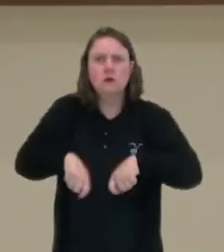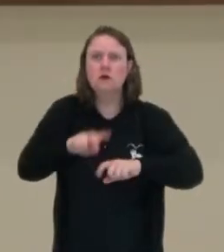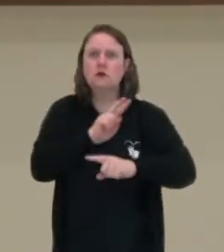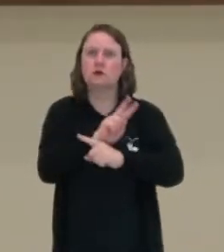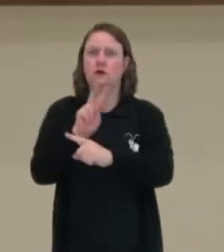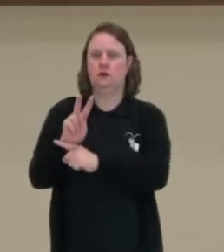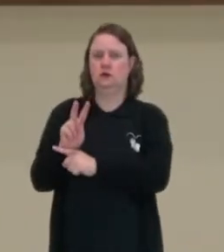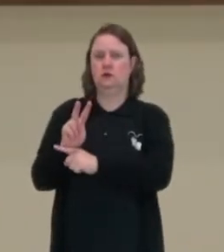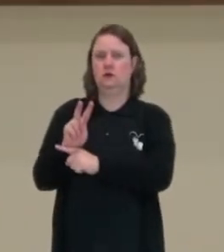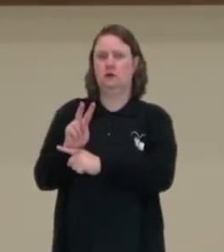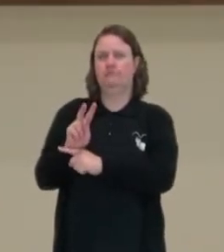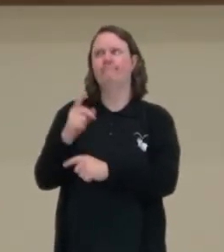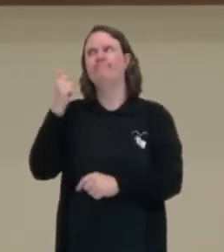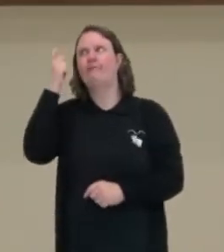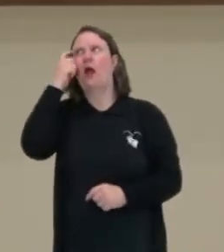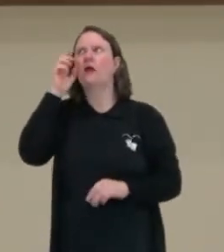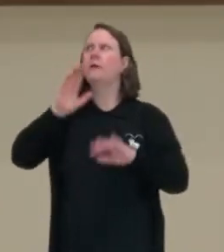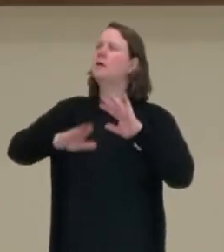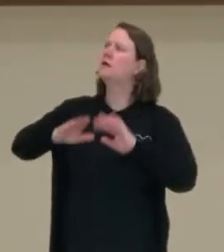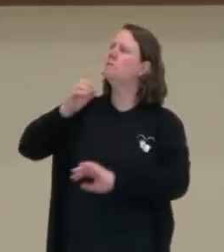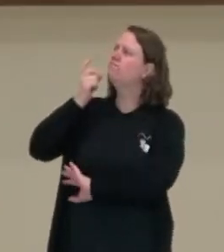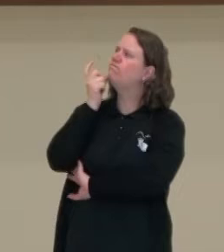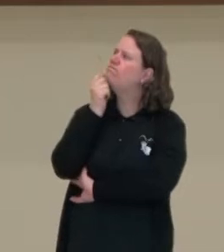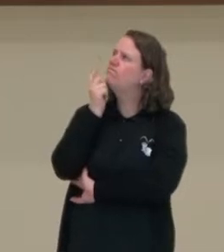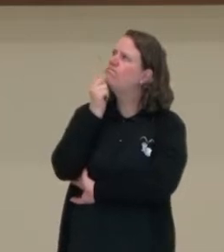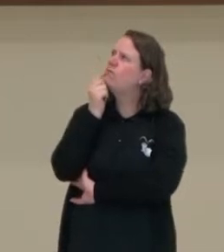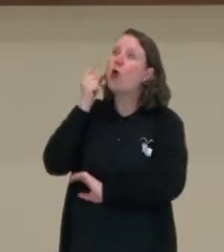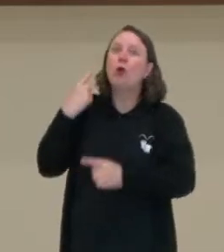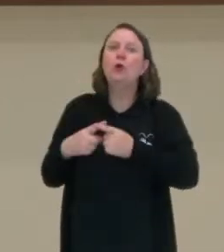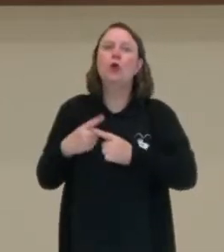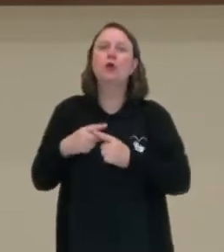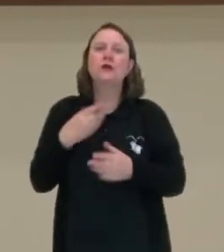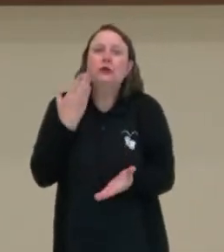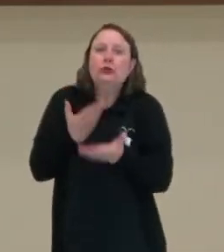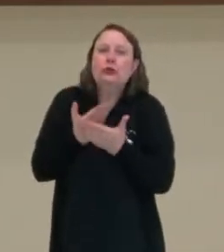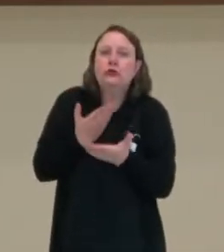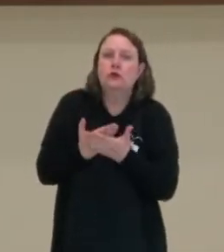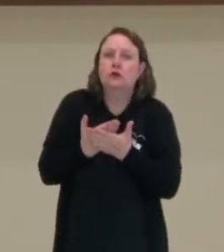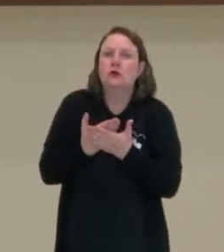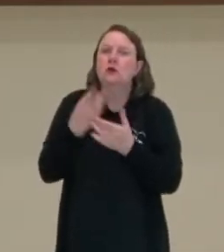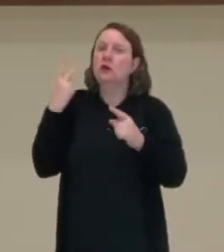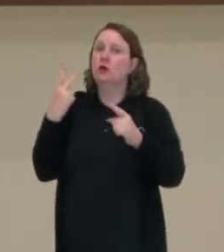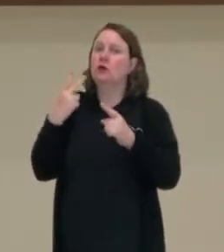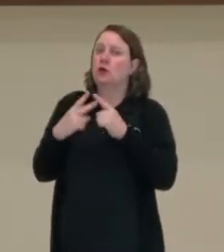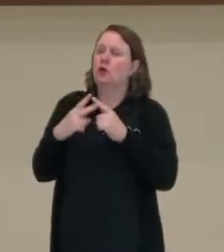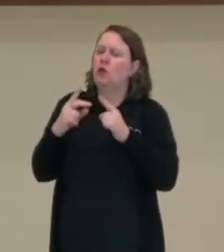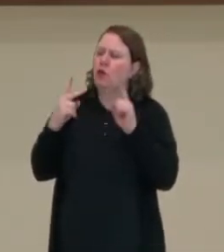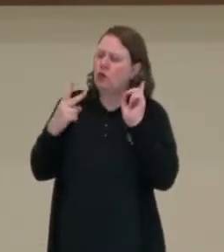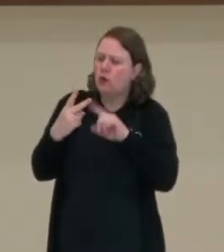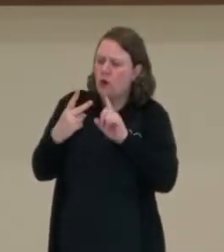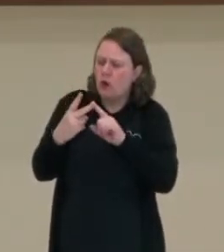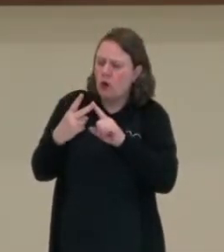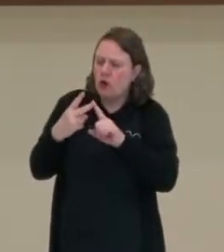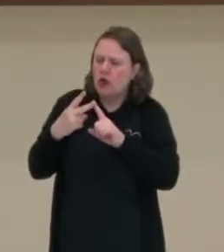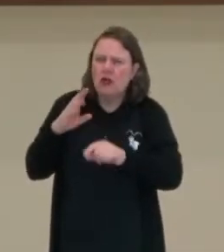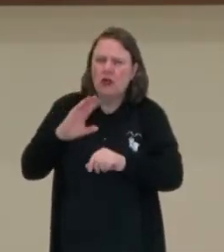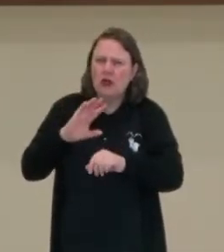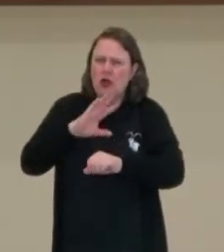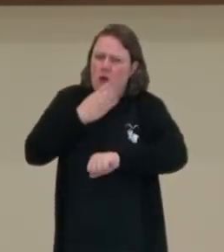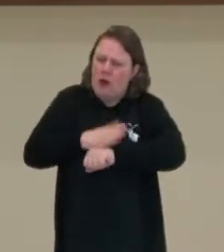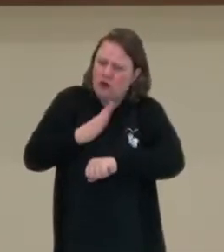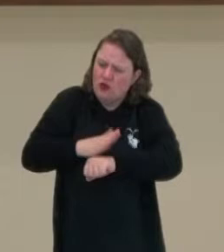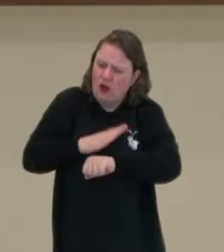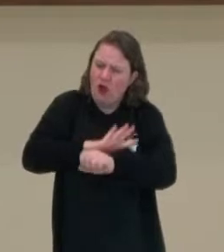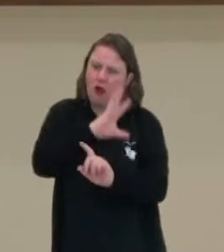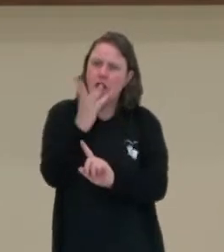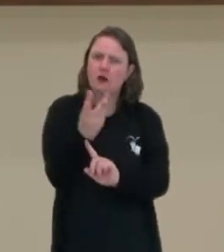por que nós estudamos arte? Qual o sentido da arte? Primeiro que a arte já está presente na nossa história desde os primeiros passos do